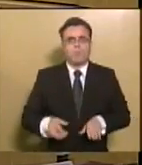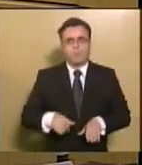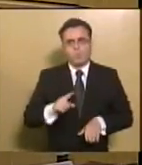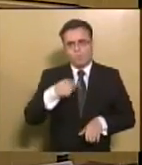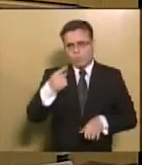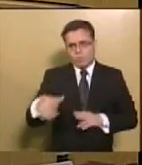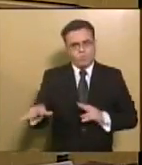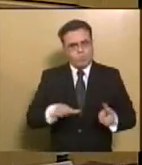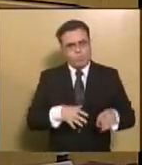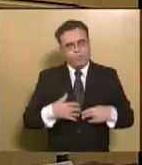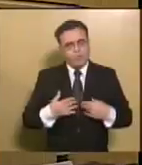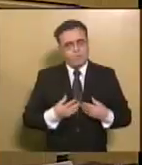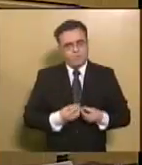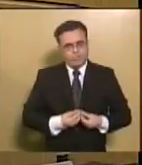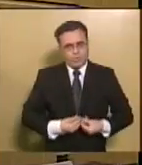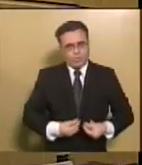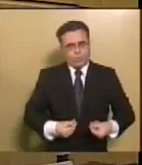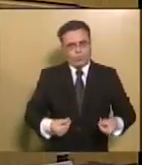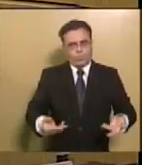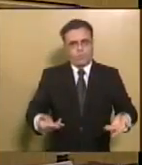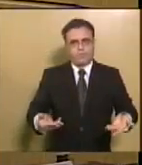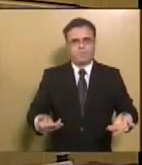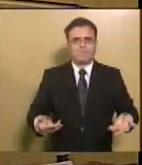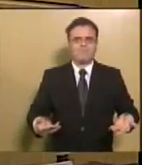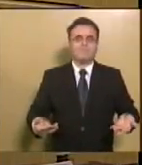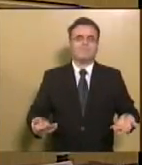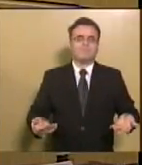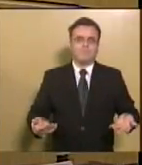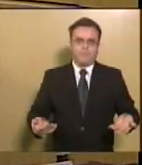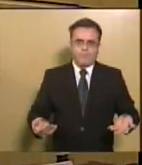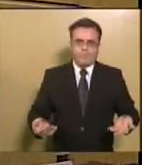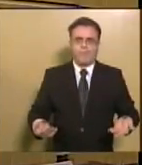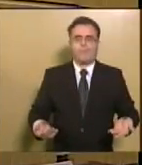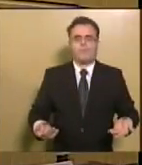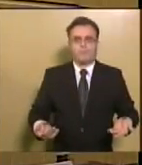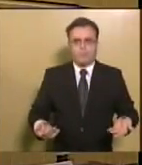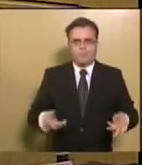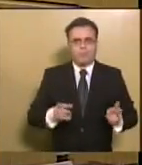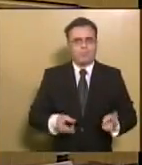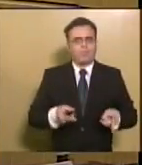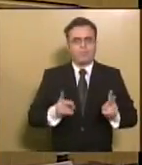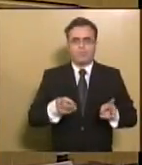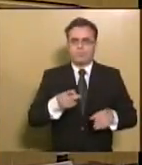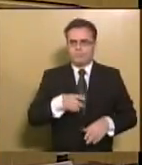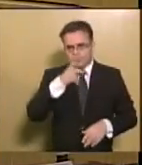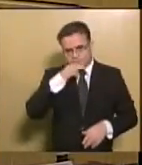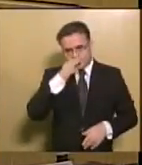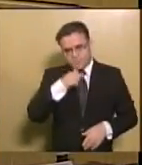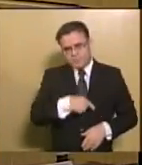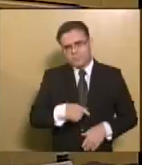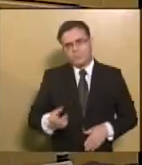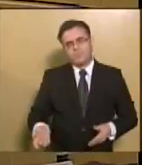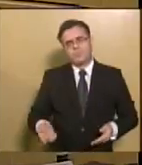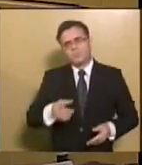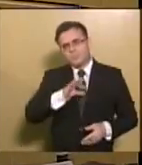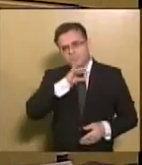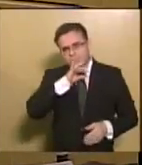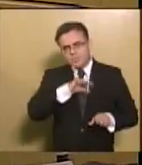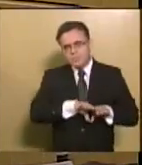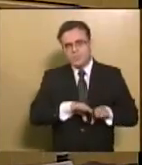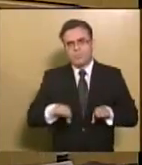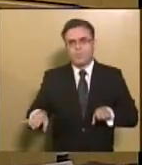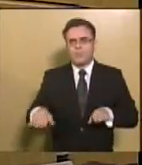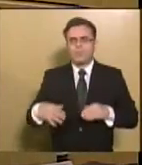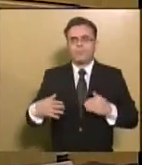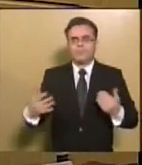outra semana, nós já percebemos que, mais uma vez, persistem os buracos. Além disso, o governo dá um